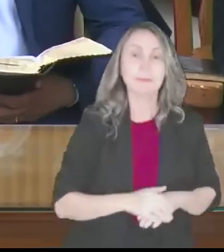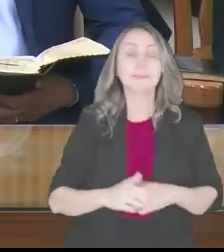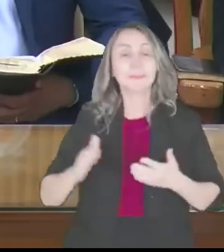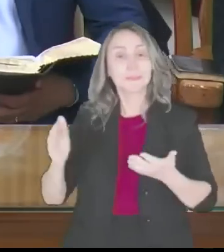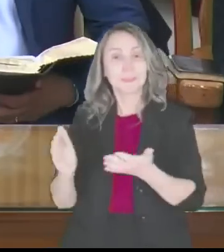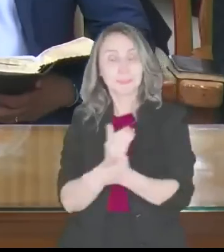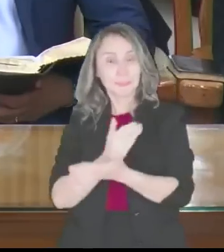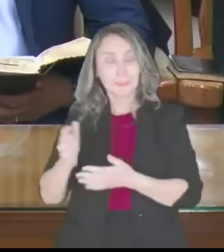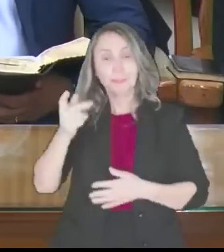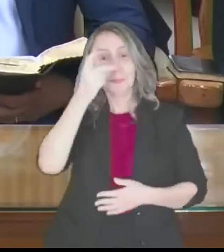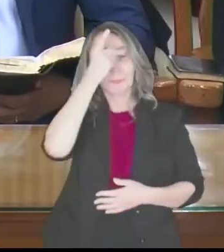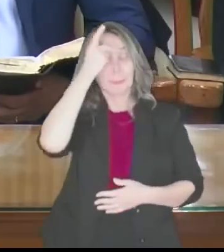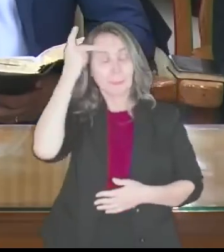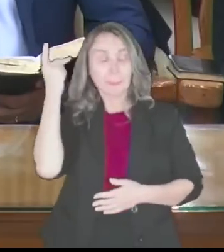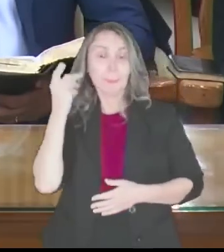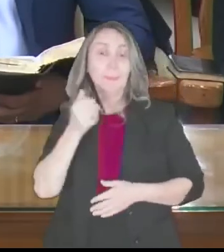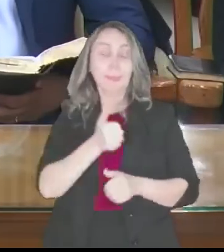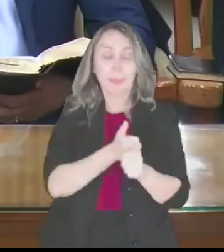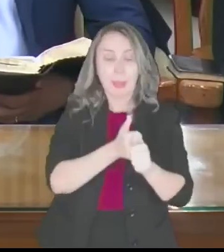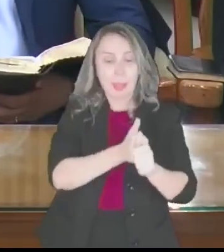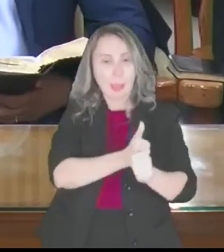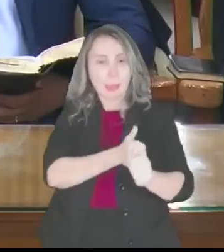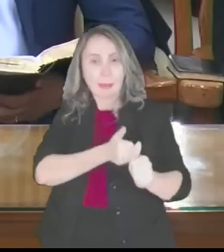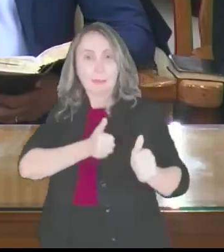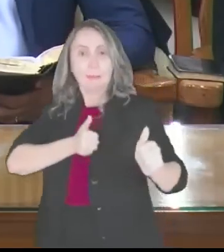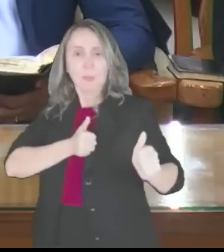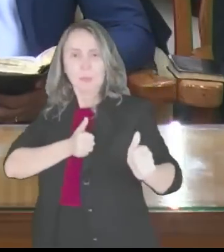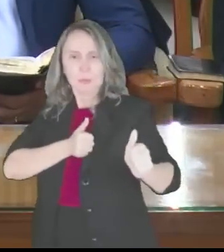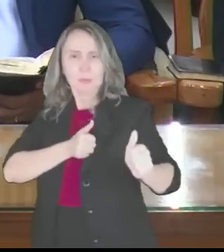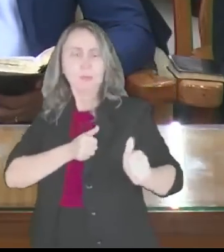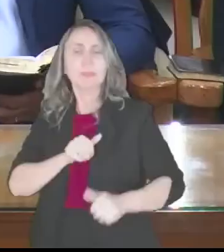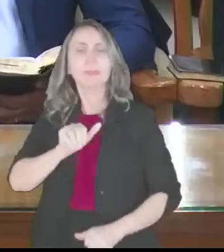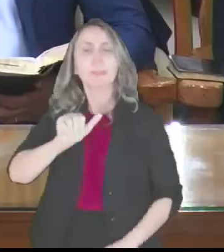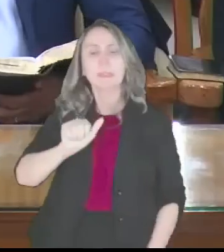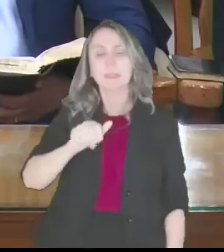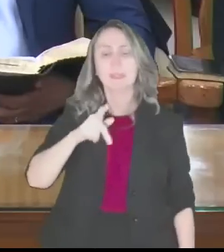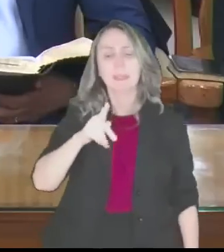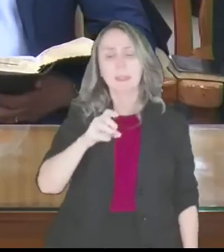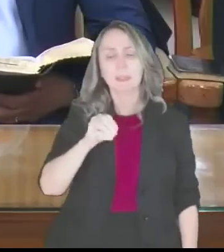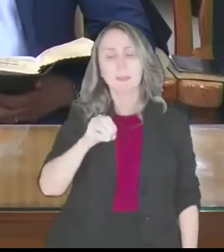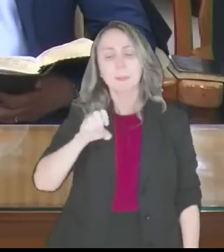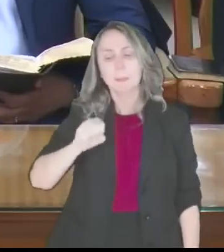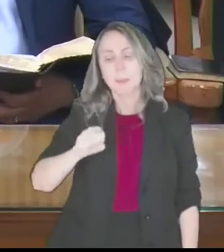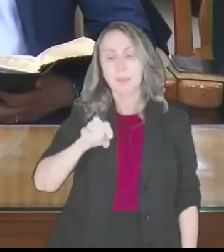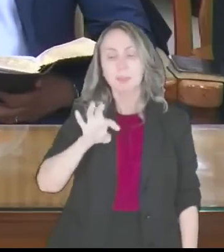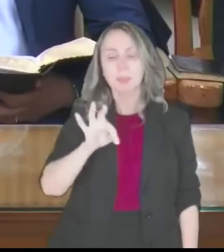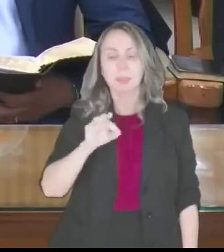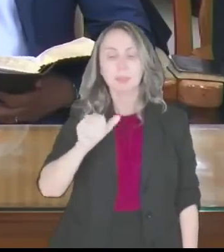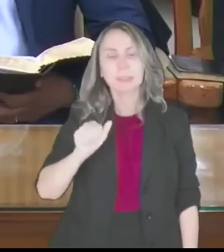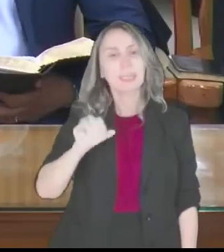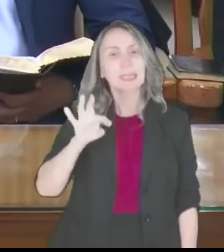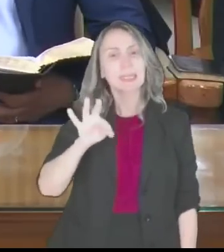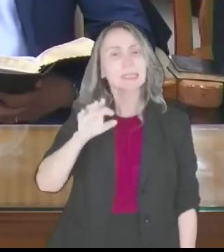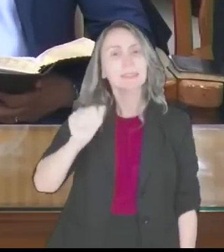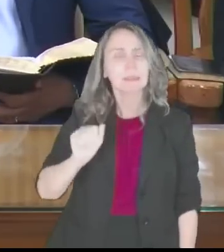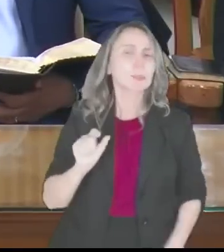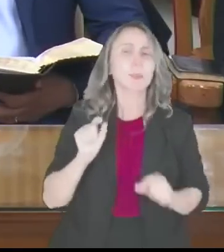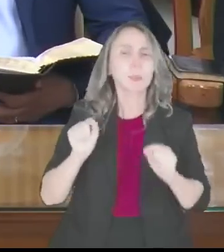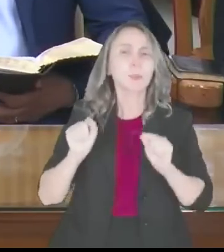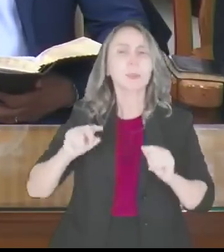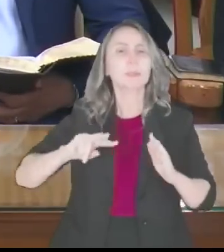apóstatas? Me ajudem. Quem sabe explicar? Fulano é um apóstata. Quem sabe o que é isso? Apóstata é aquele